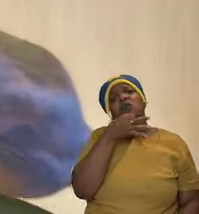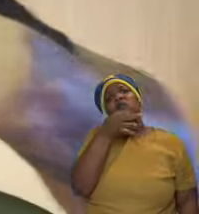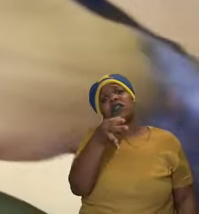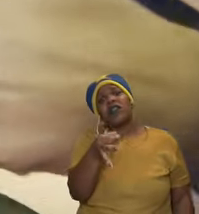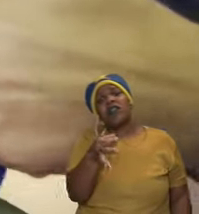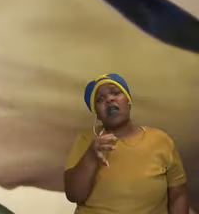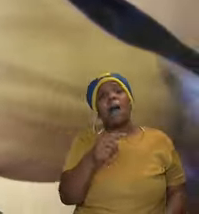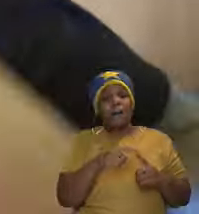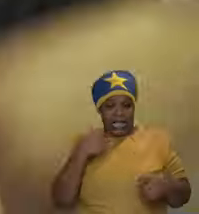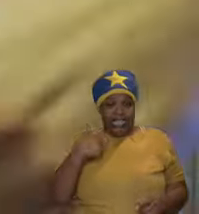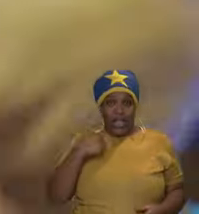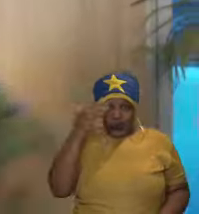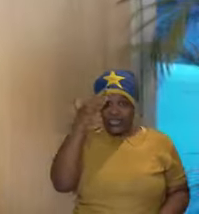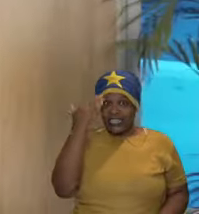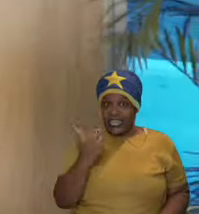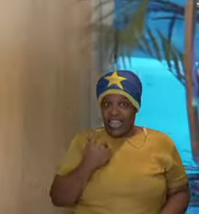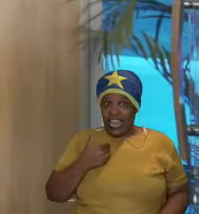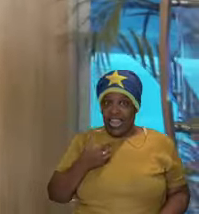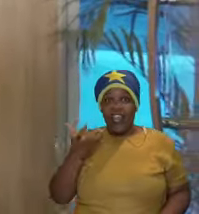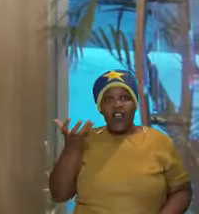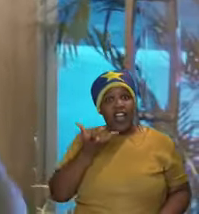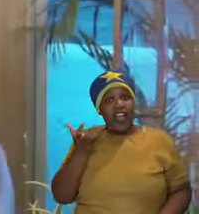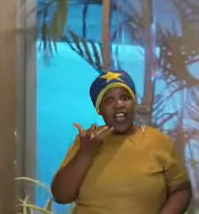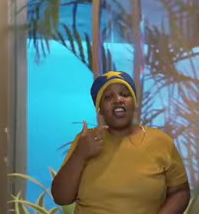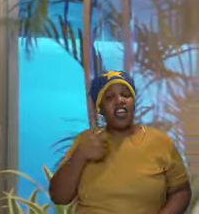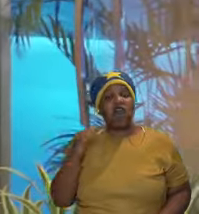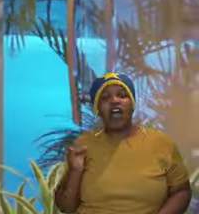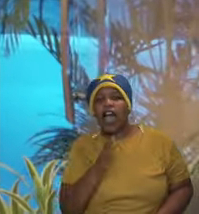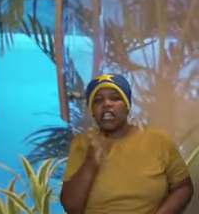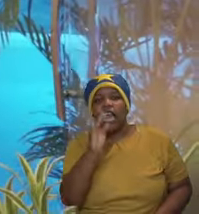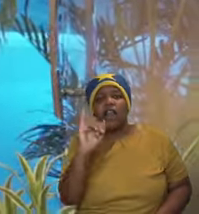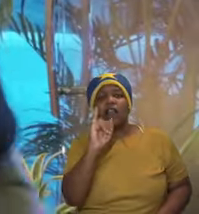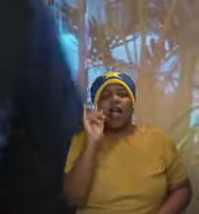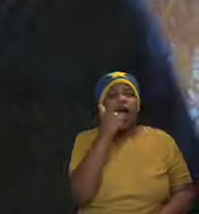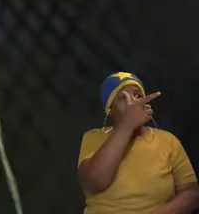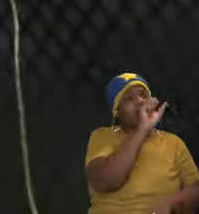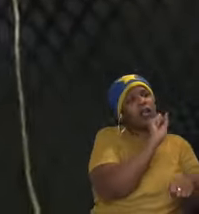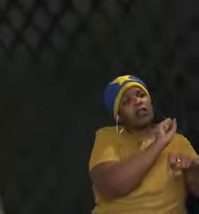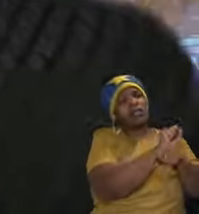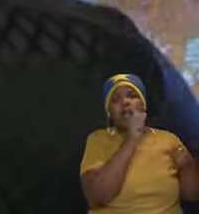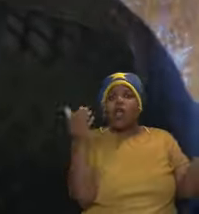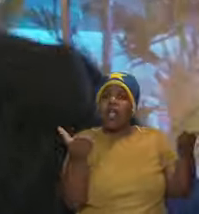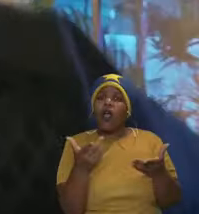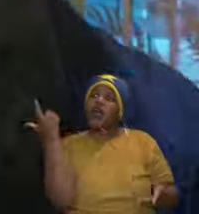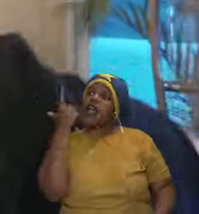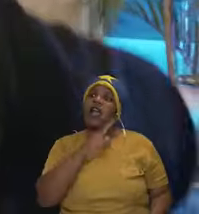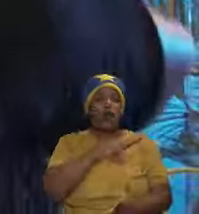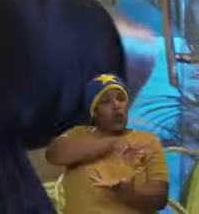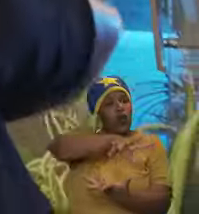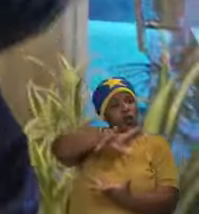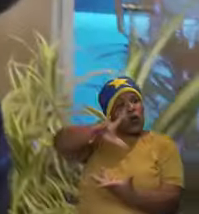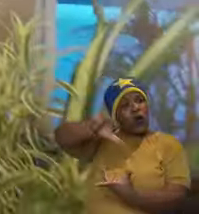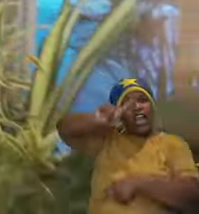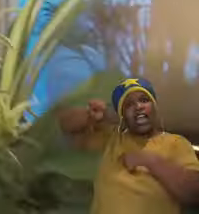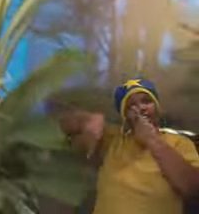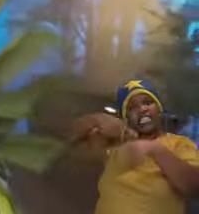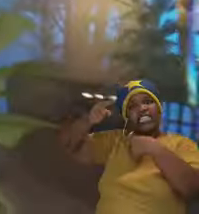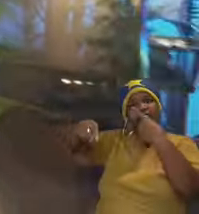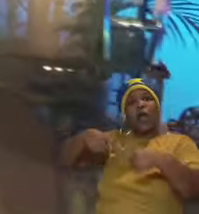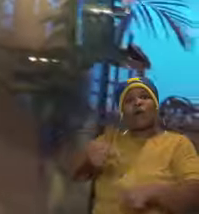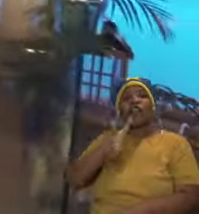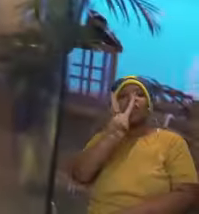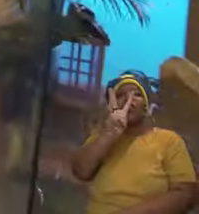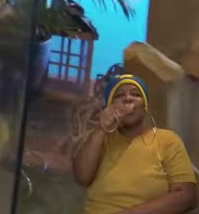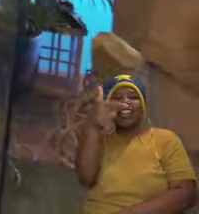sei bem o que quero. Vou atrás do que importa, outra parte eu espero. Hoje ganho o mundo e depois o V12